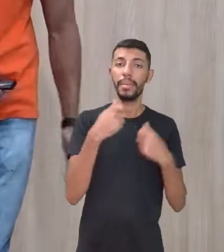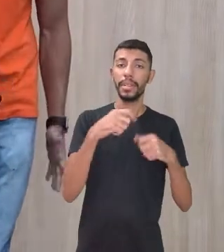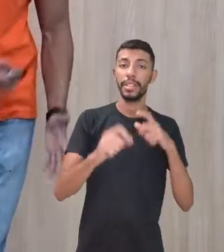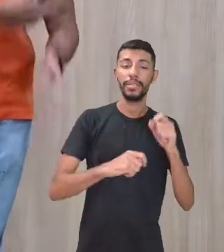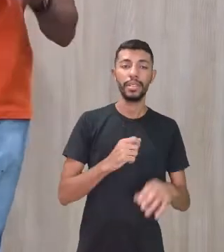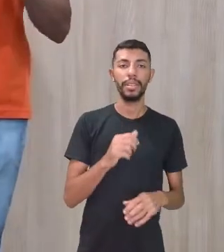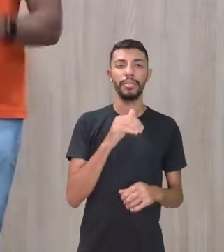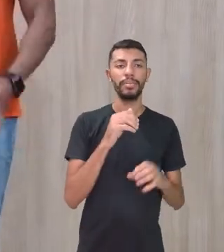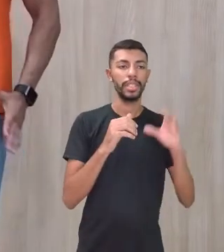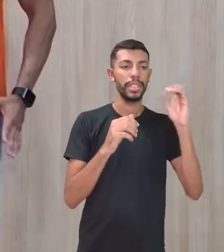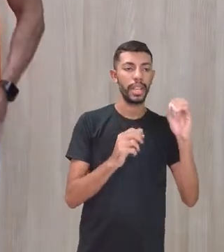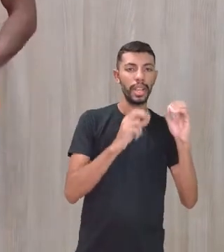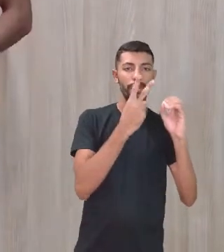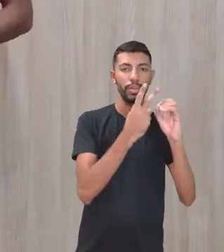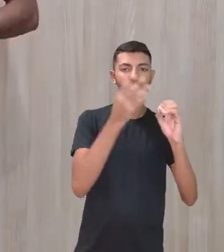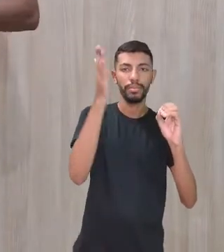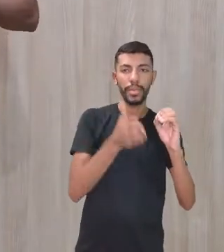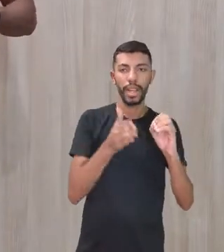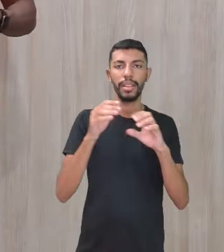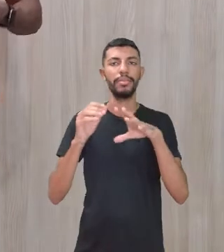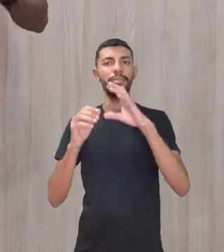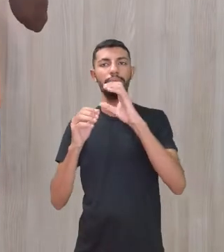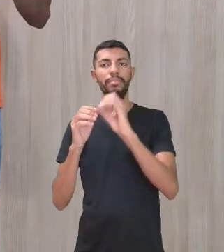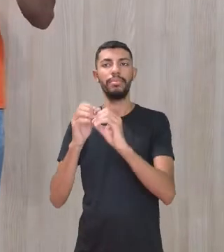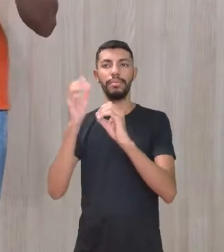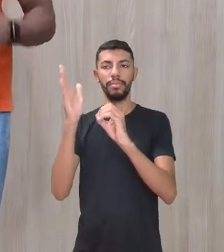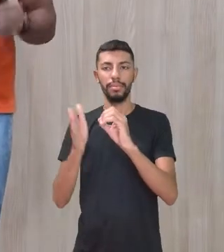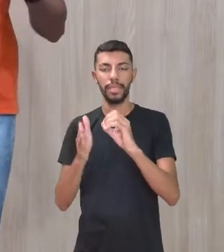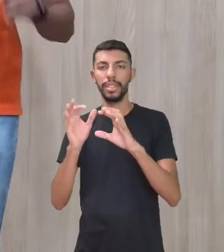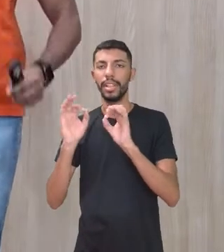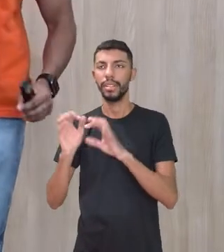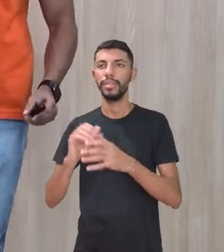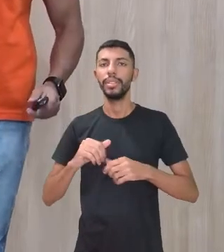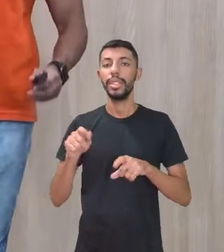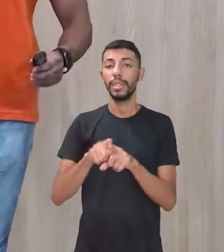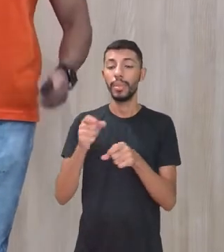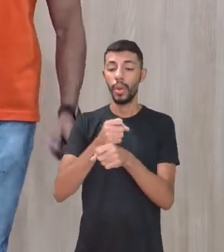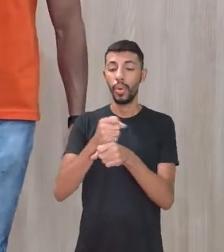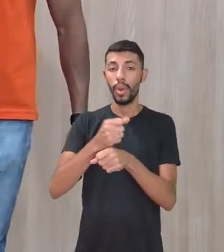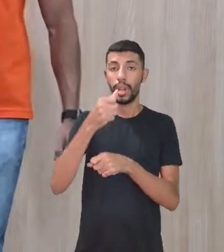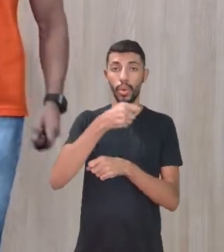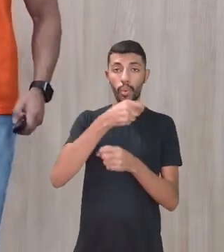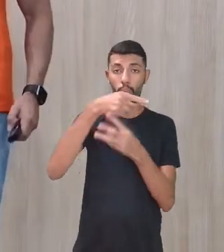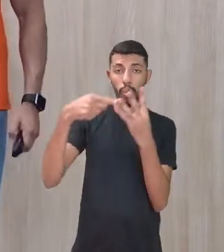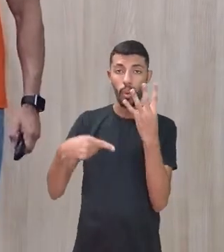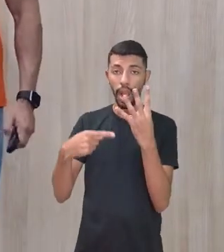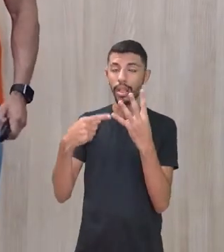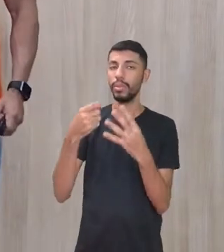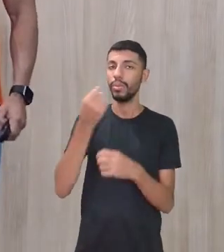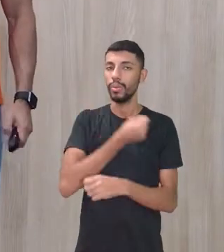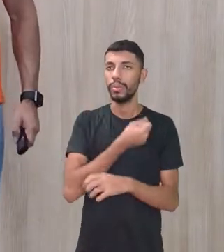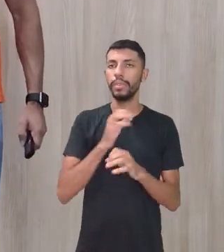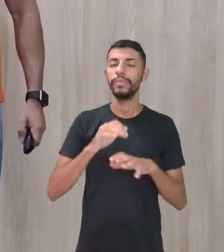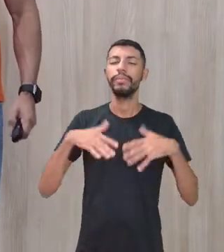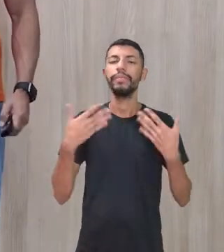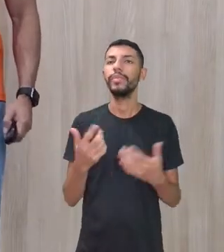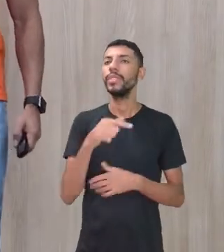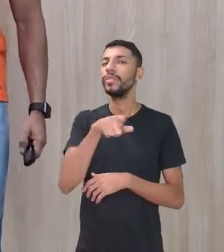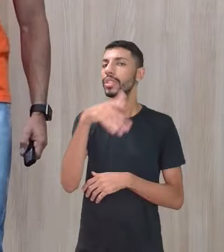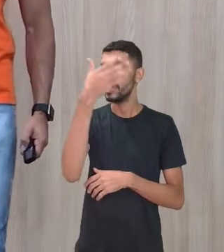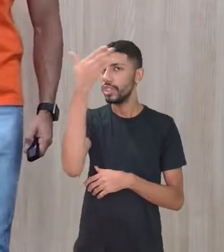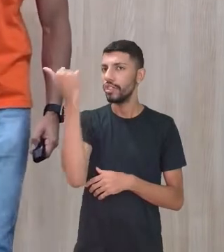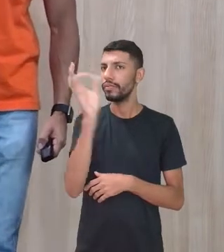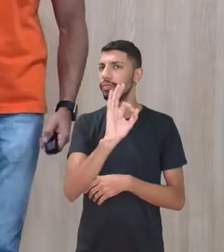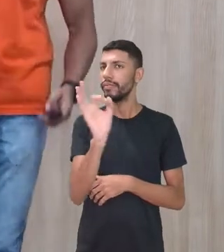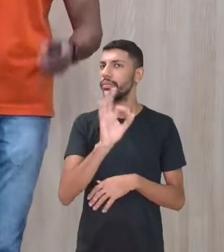0 e o 2, certo? E o ano são com 4 dígitos, tá bom? Não se esqueça. Então, nesse aplicativo você